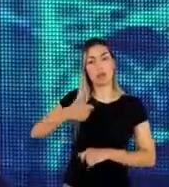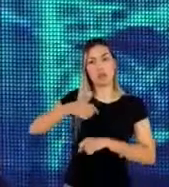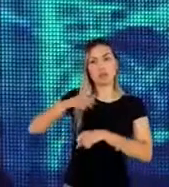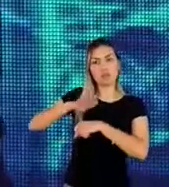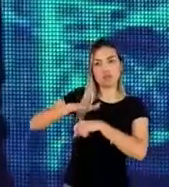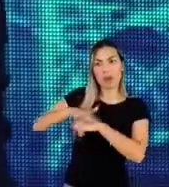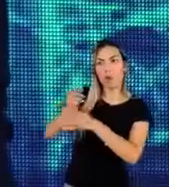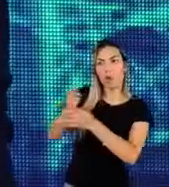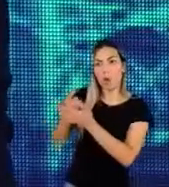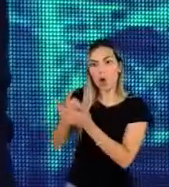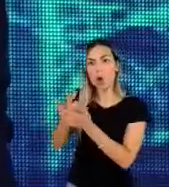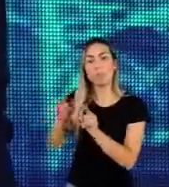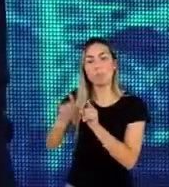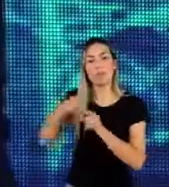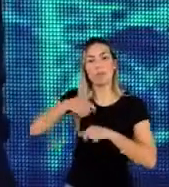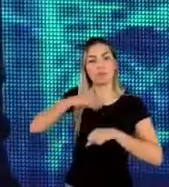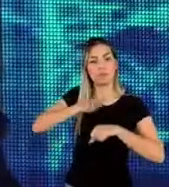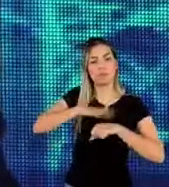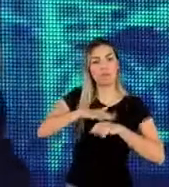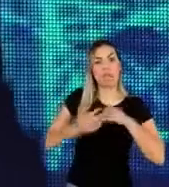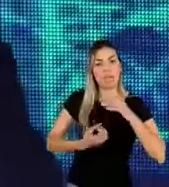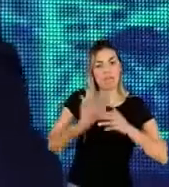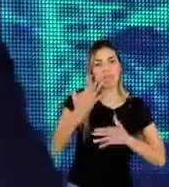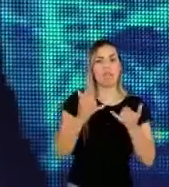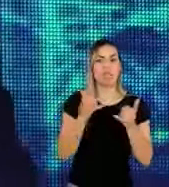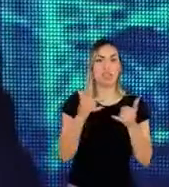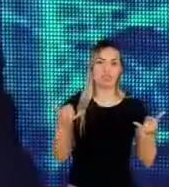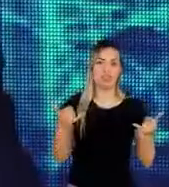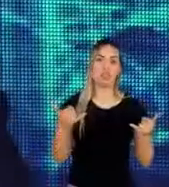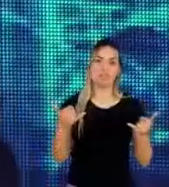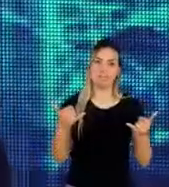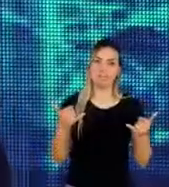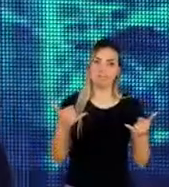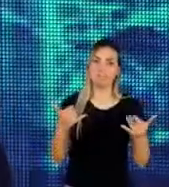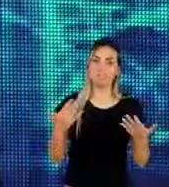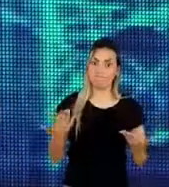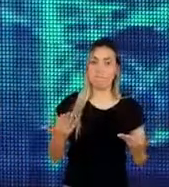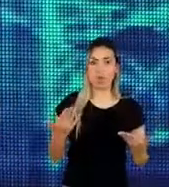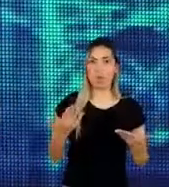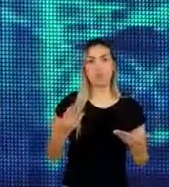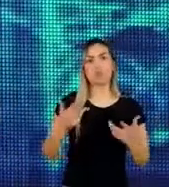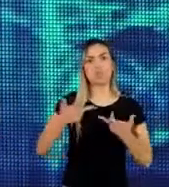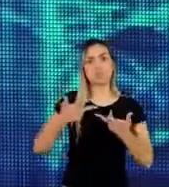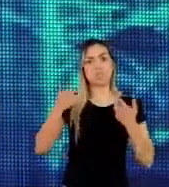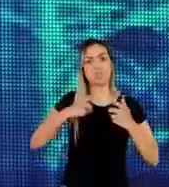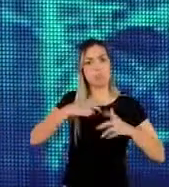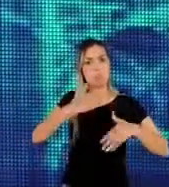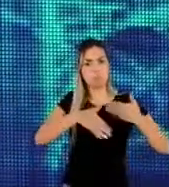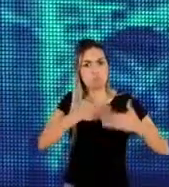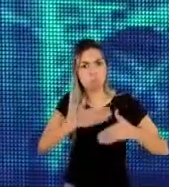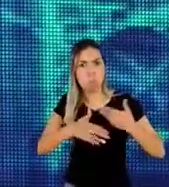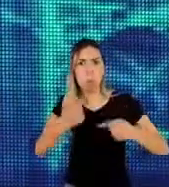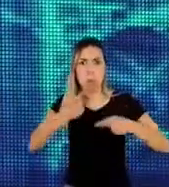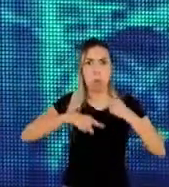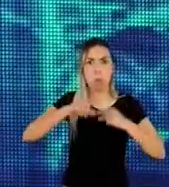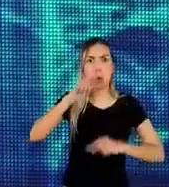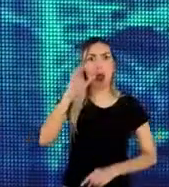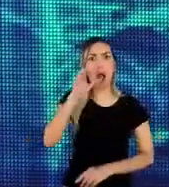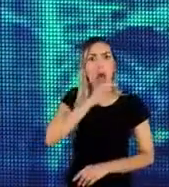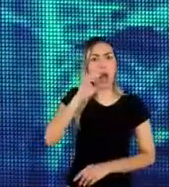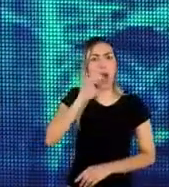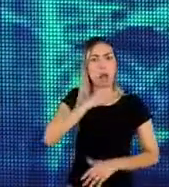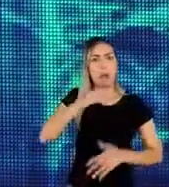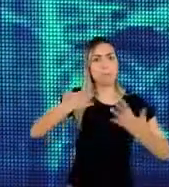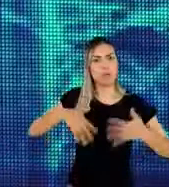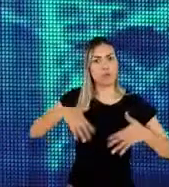também consome energia. E tamanha a velocidade da inovação, a figura do prosumidor